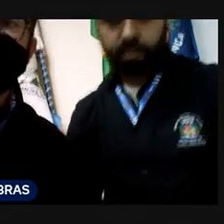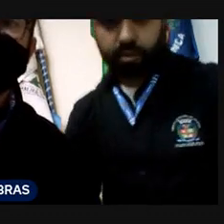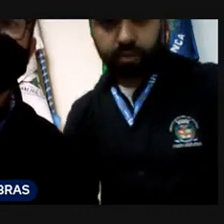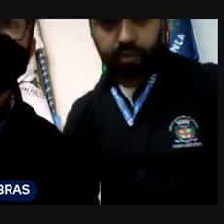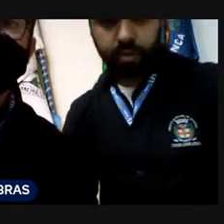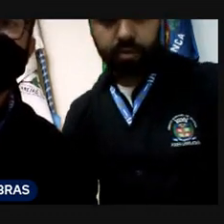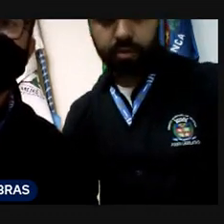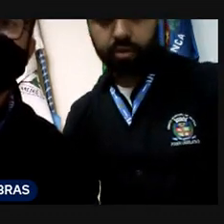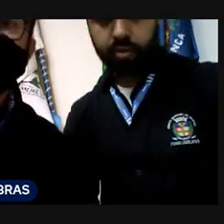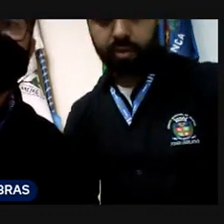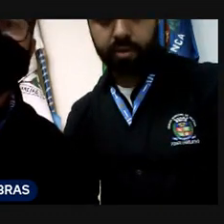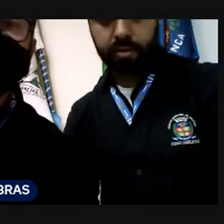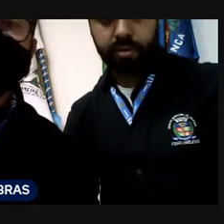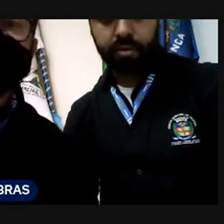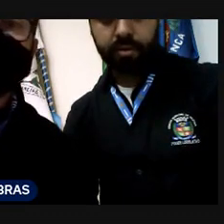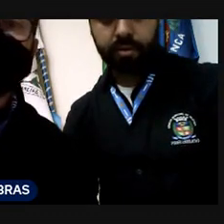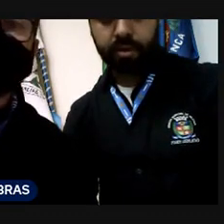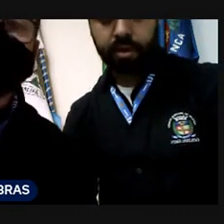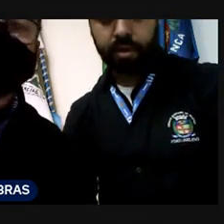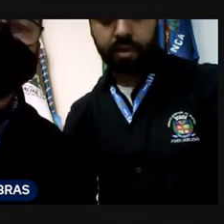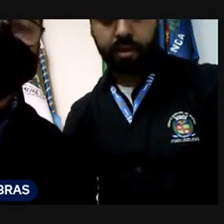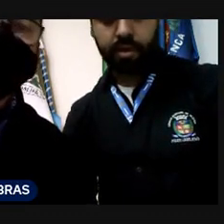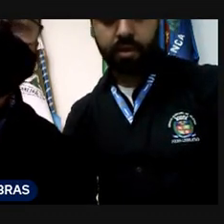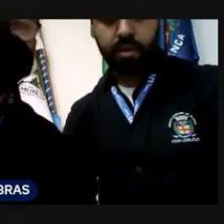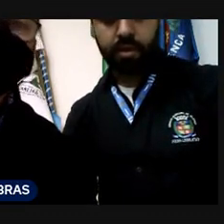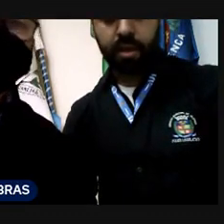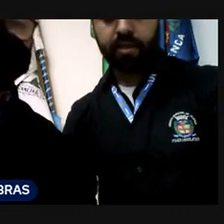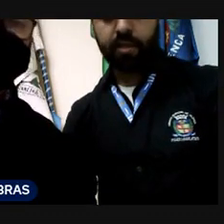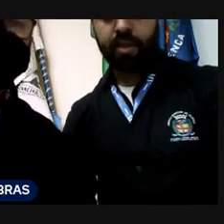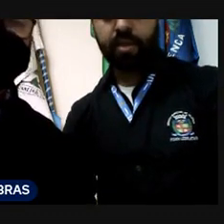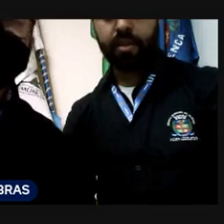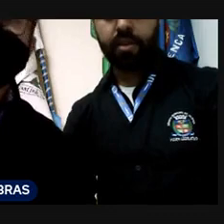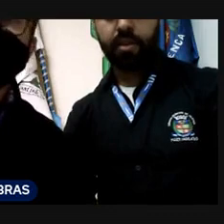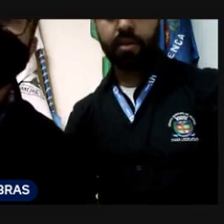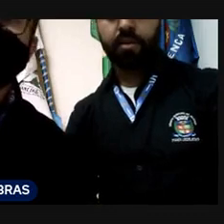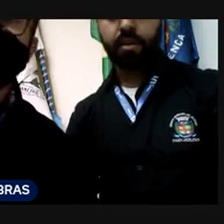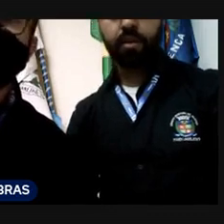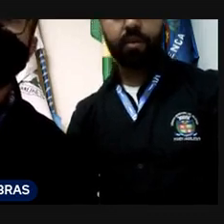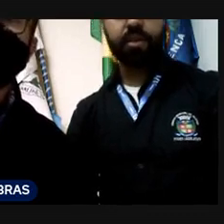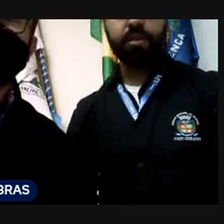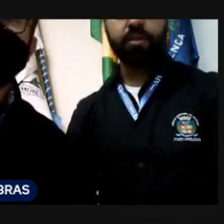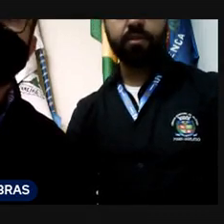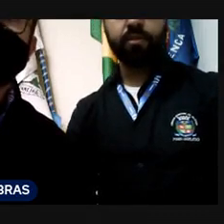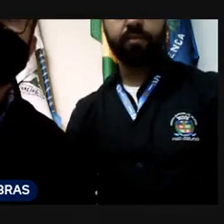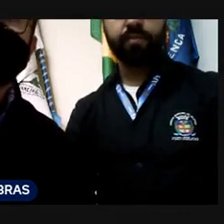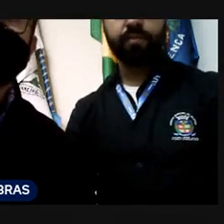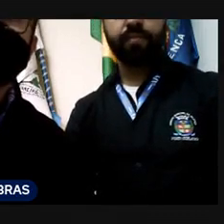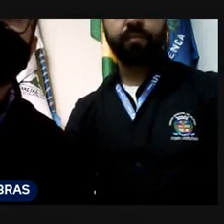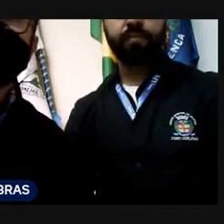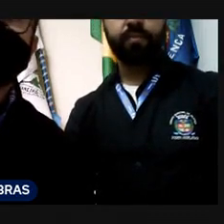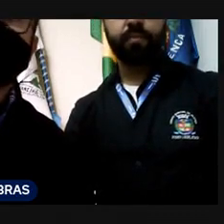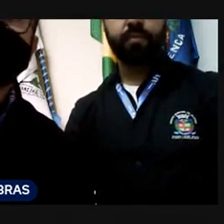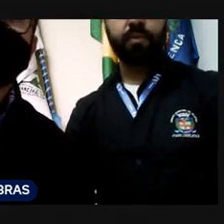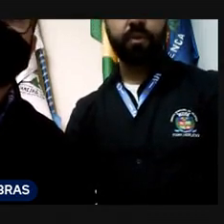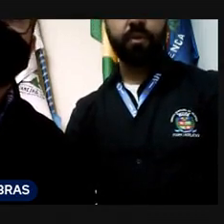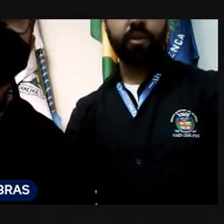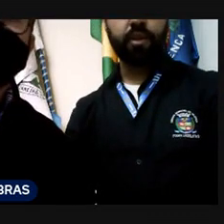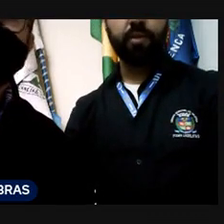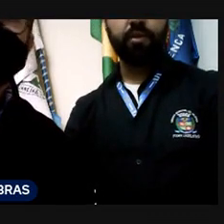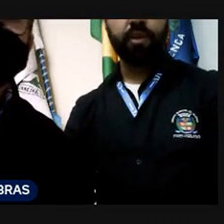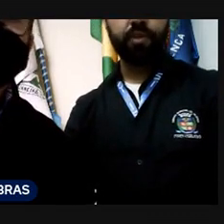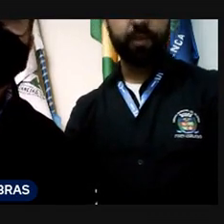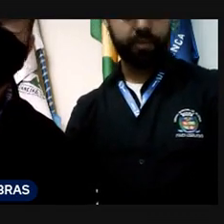longínquo, Santa Isabel, Conservatório, Santa Isabel pior ainda, que é mais longe, né, a distância ainda